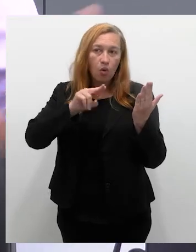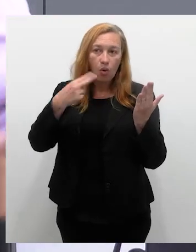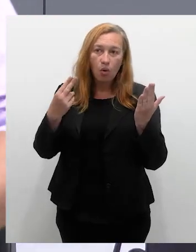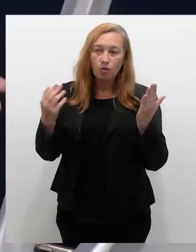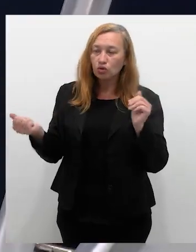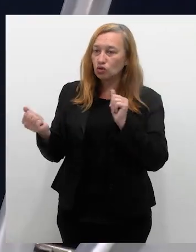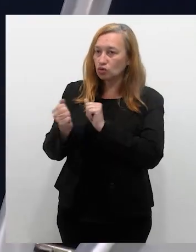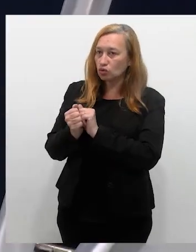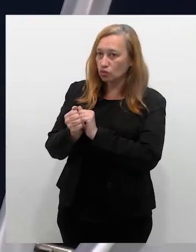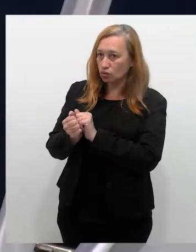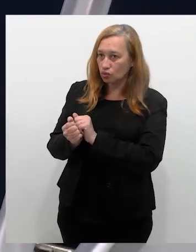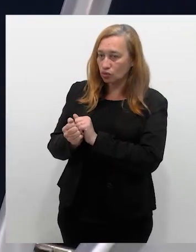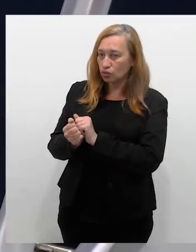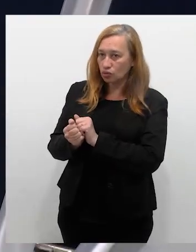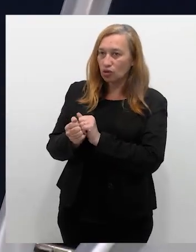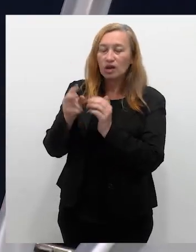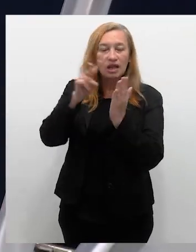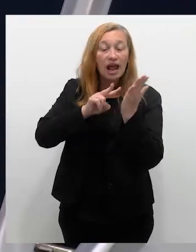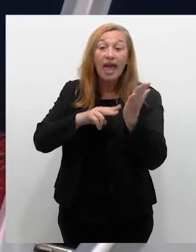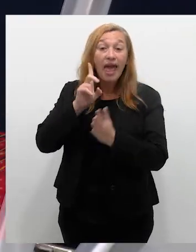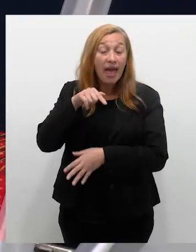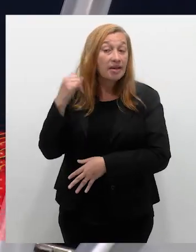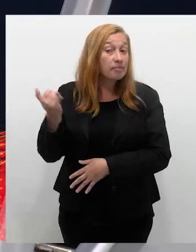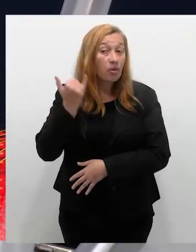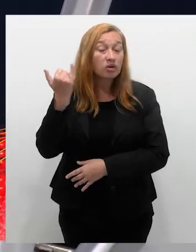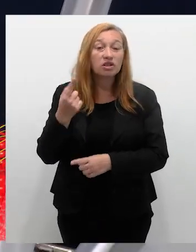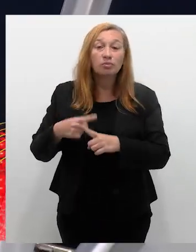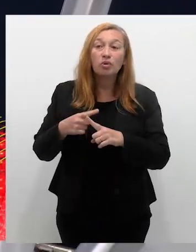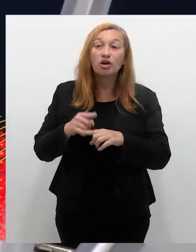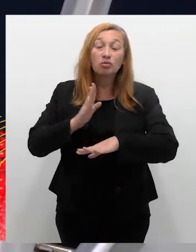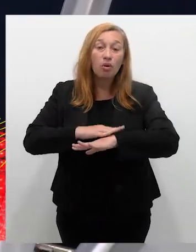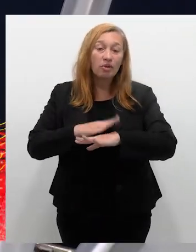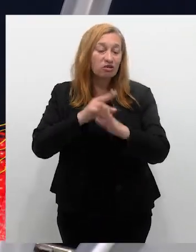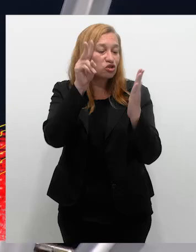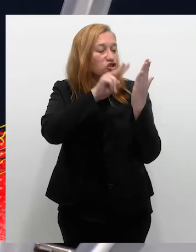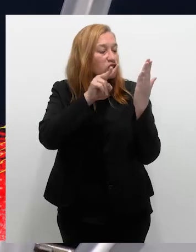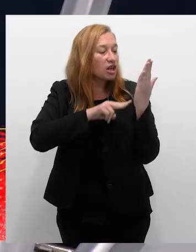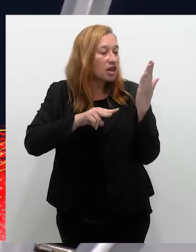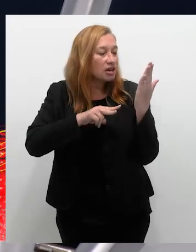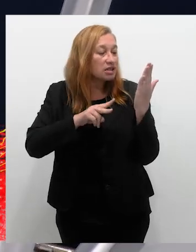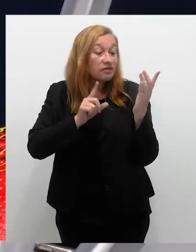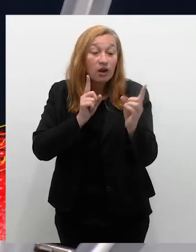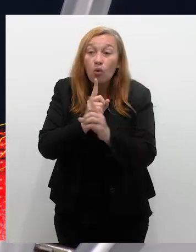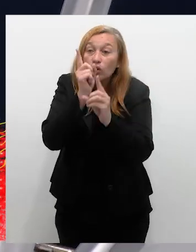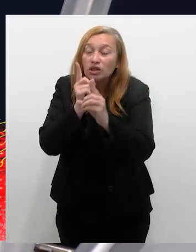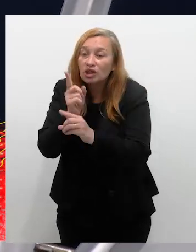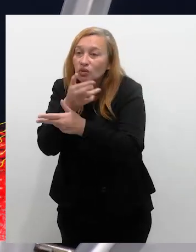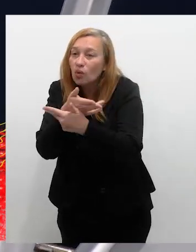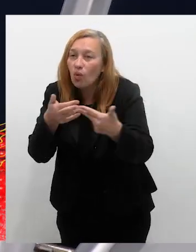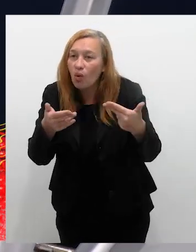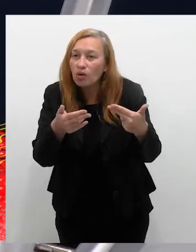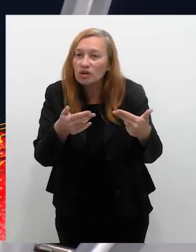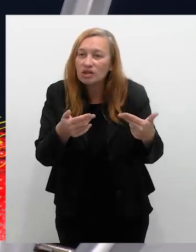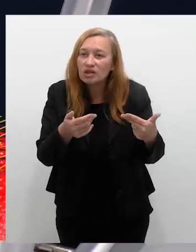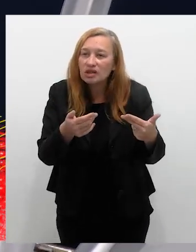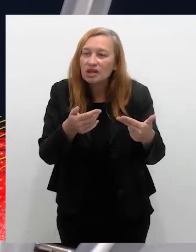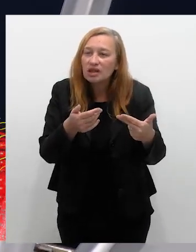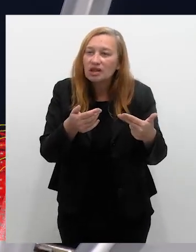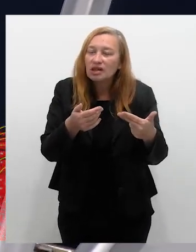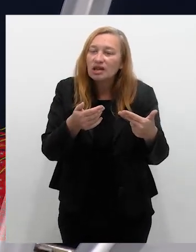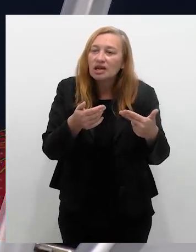ou você lê com o seu companheiro. Mas é tão importante, porque nessa leitura você vai descobrindo coisas que está, às vezes,